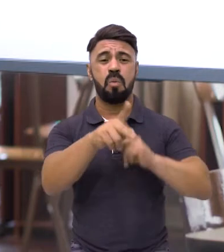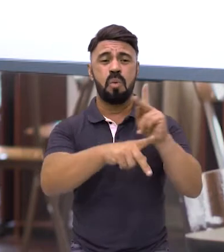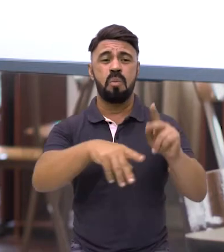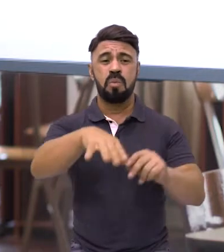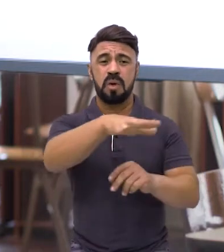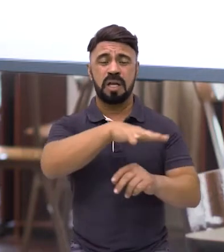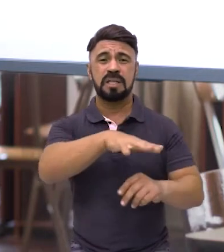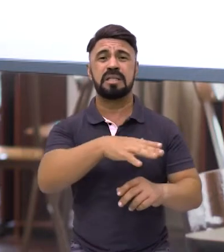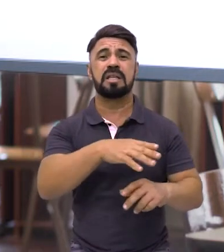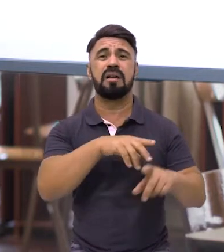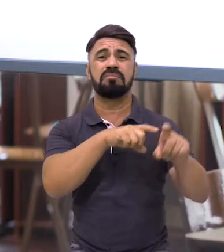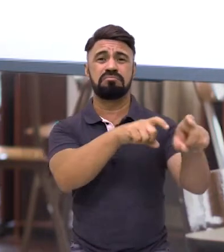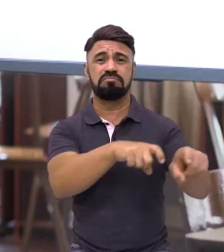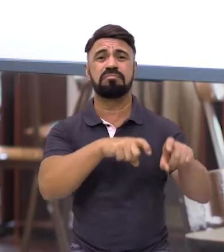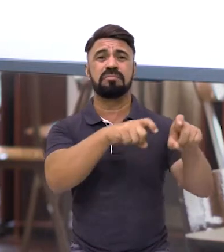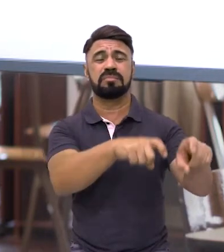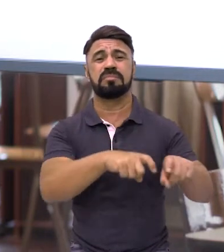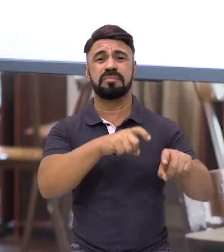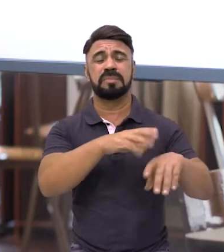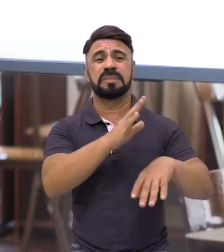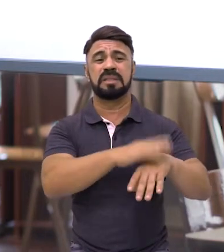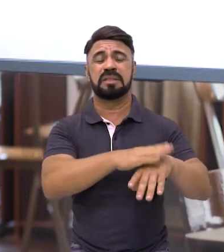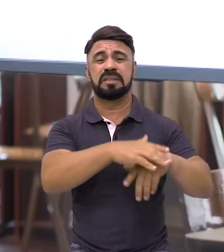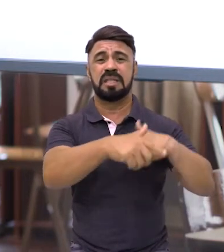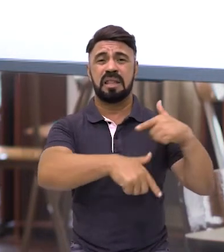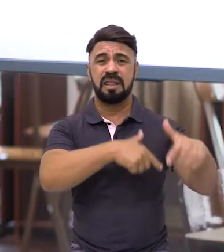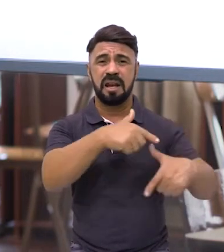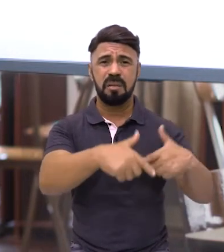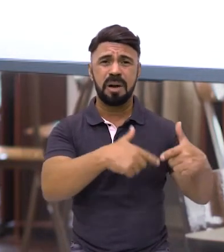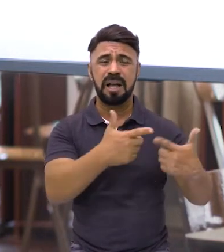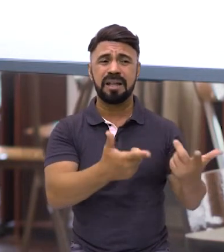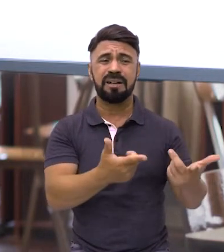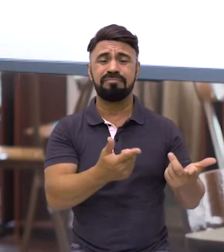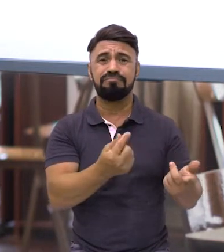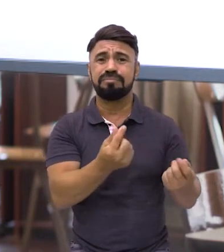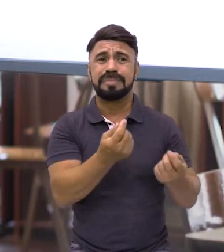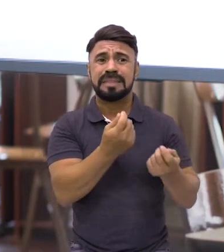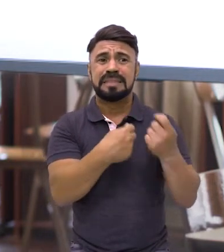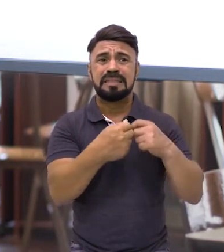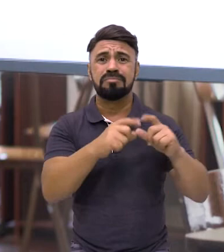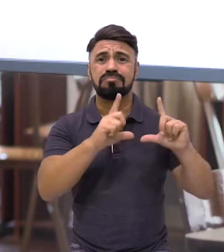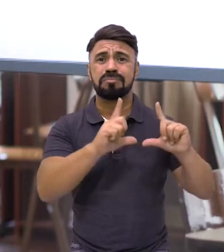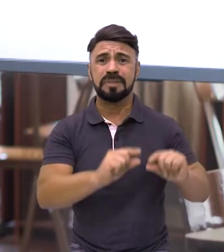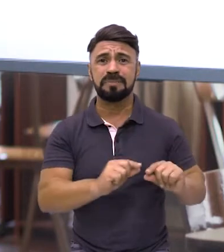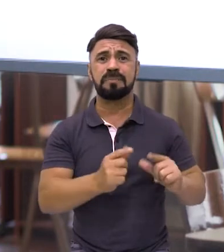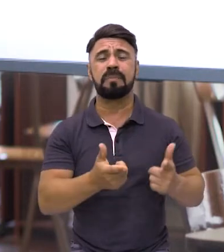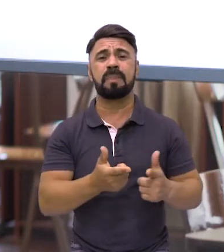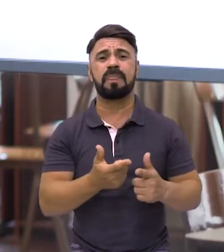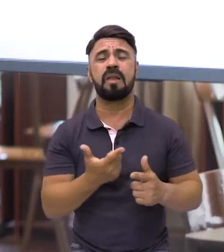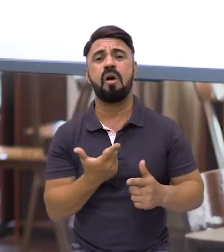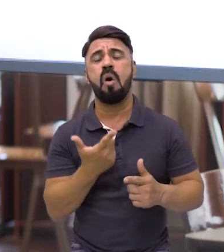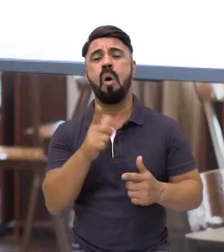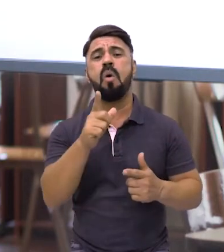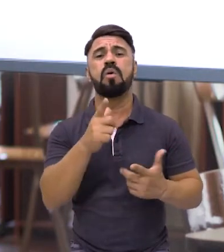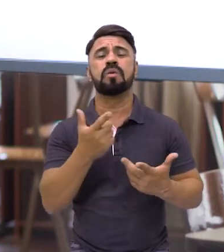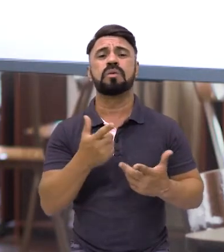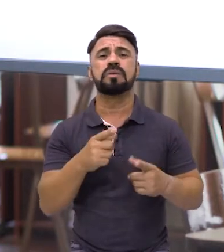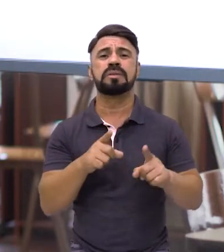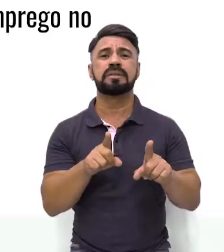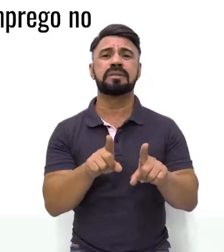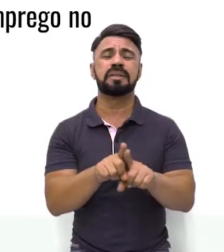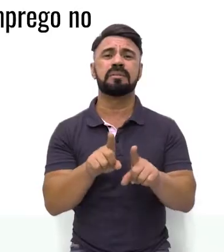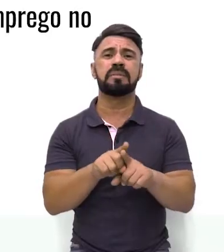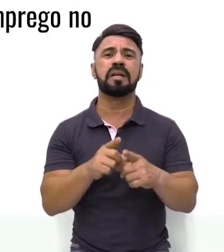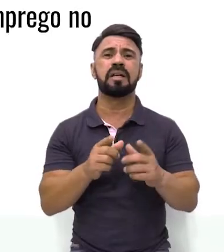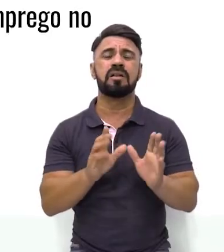que vivia no campo produzindo não tinha mais condições de se manter naquele local. Outro motivo também é